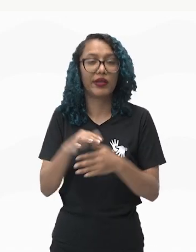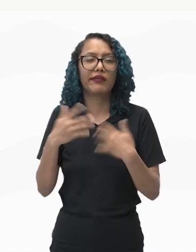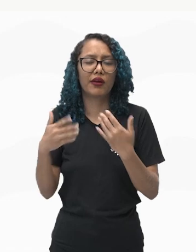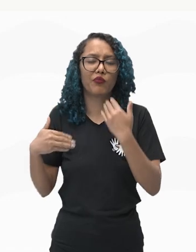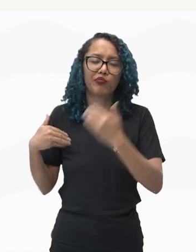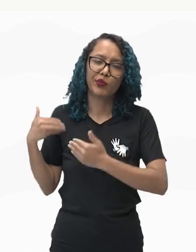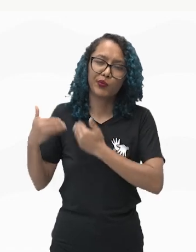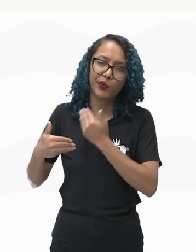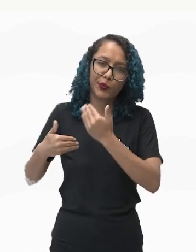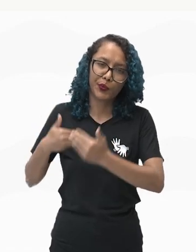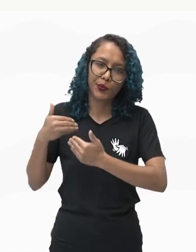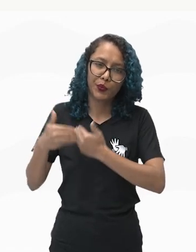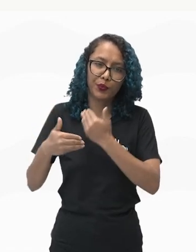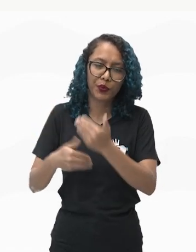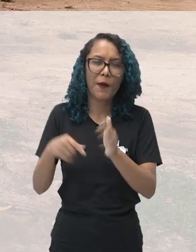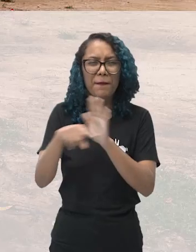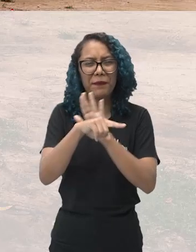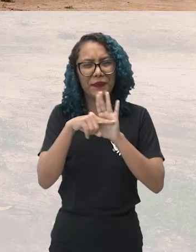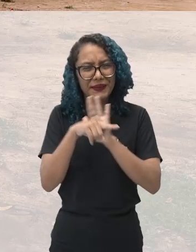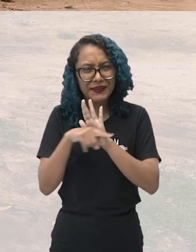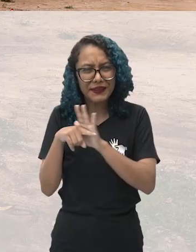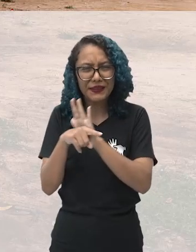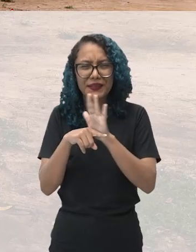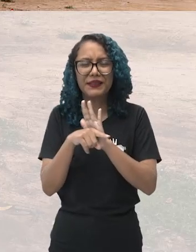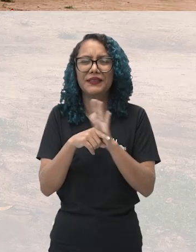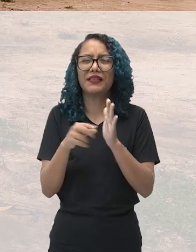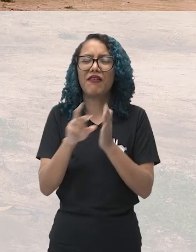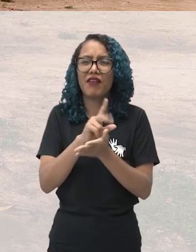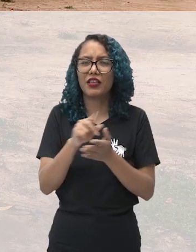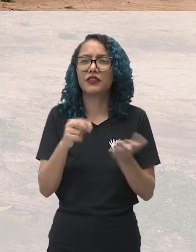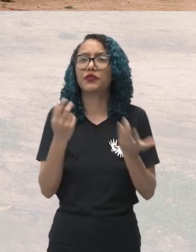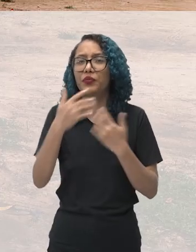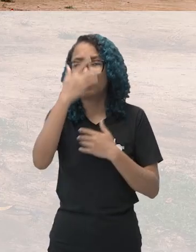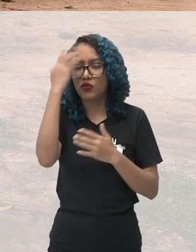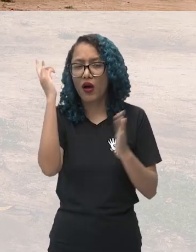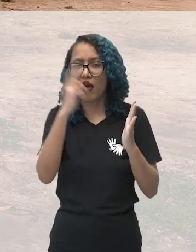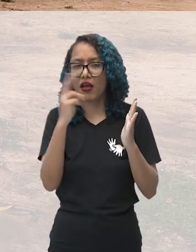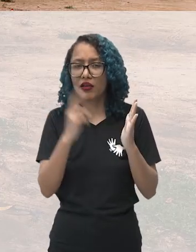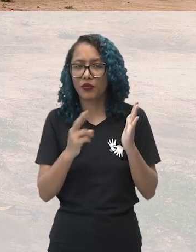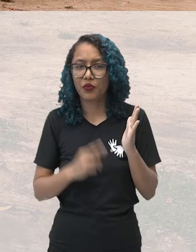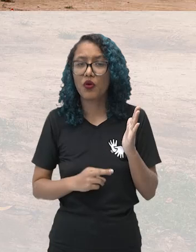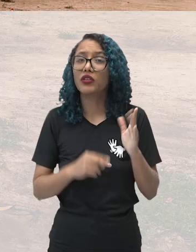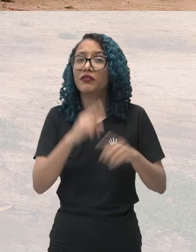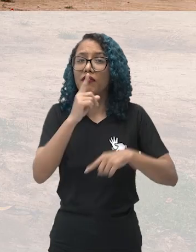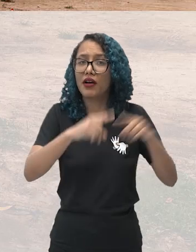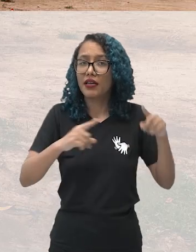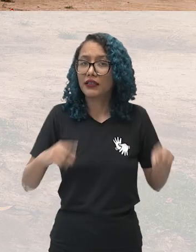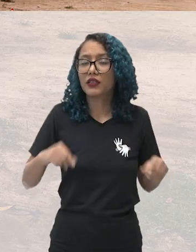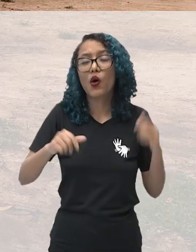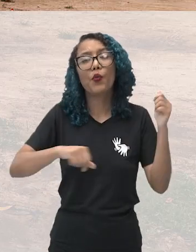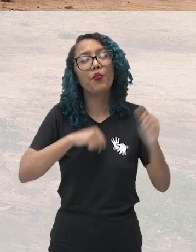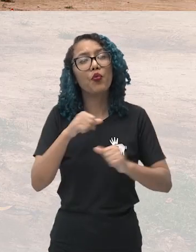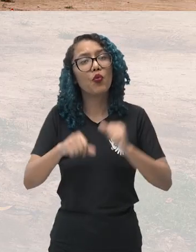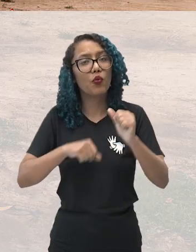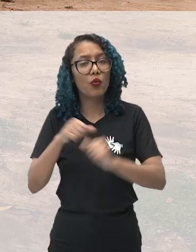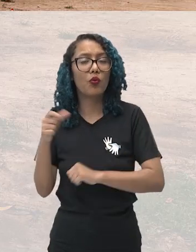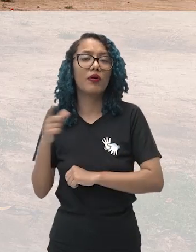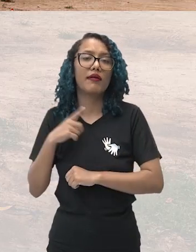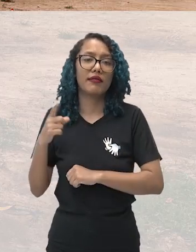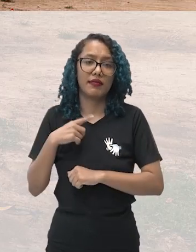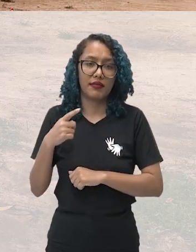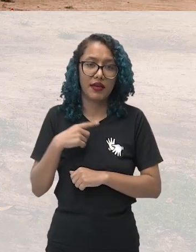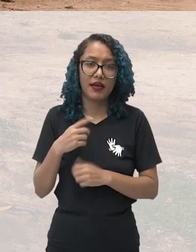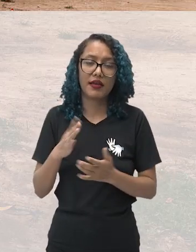tempo, ao longo do censo, quantas pessoas vão se autodeclarando, essas variações vão aparecendo, até chegarmos em dados